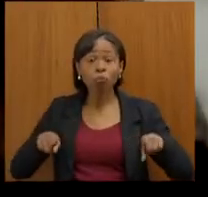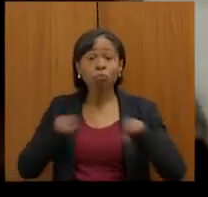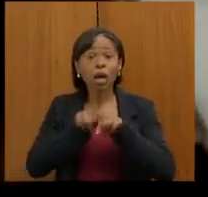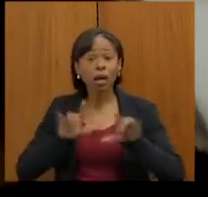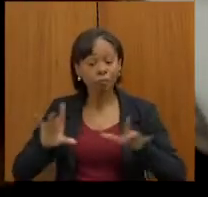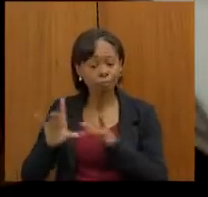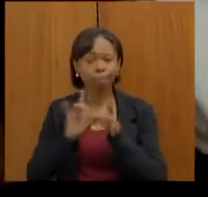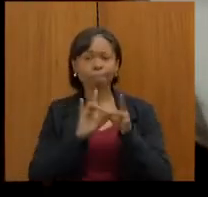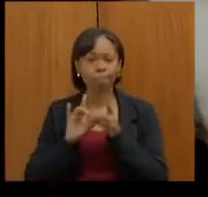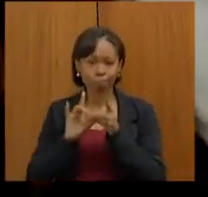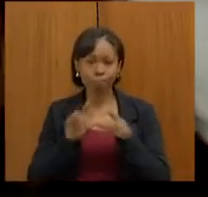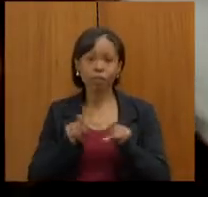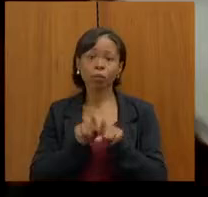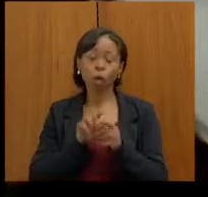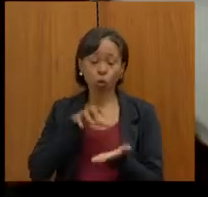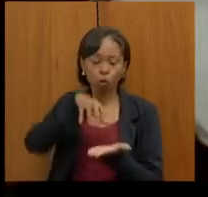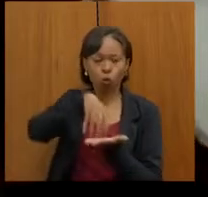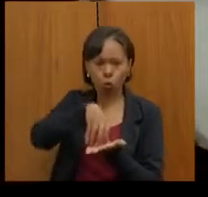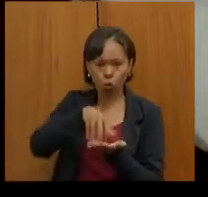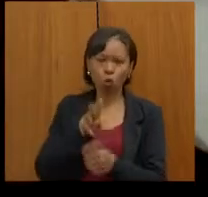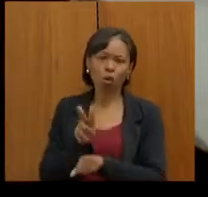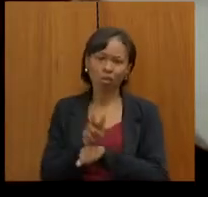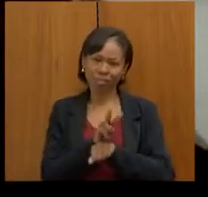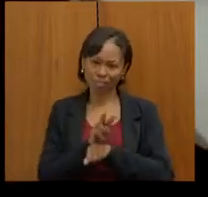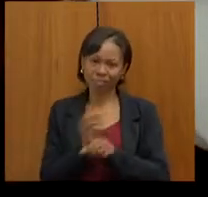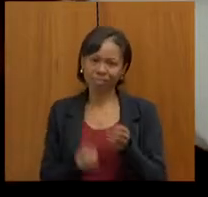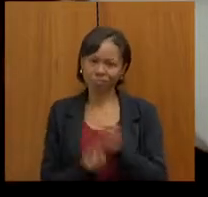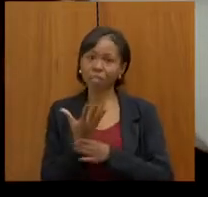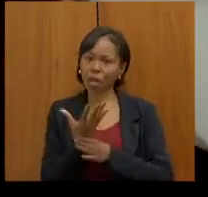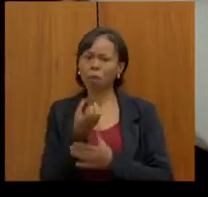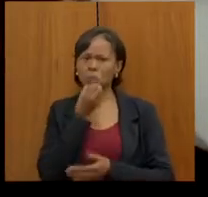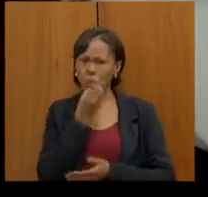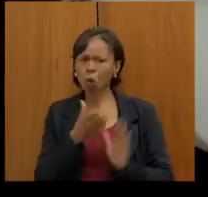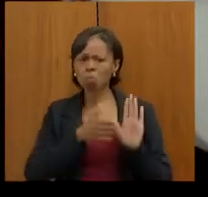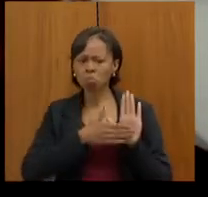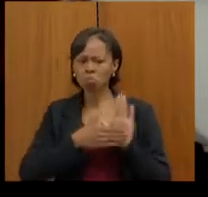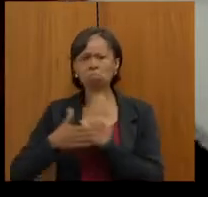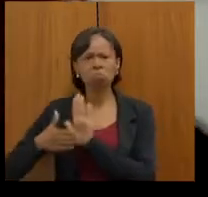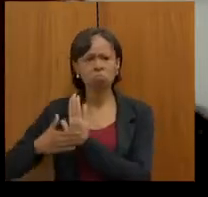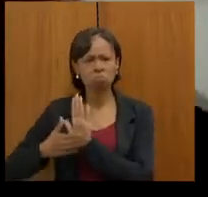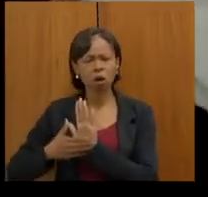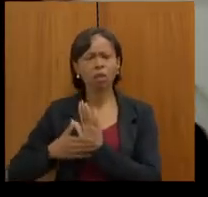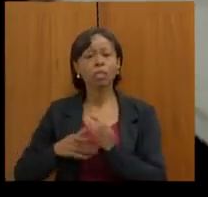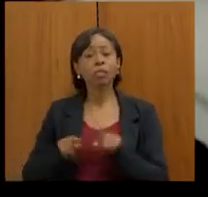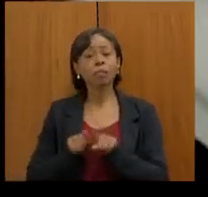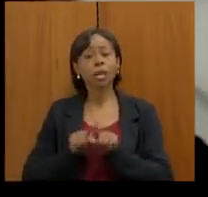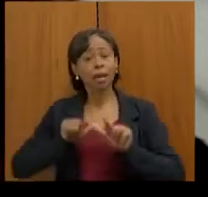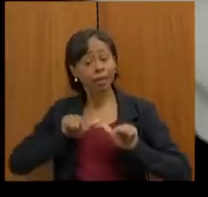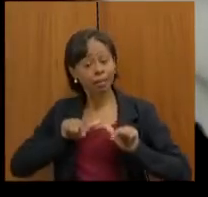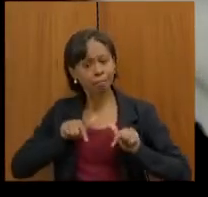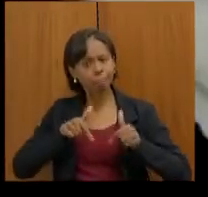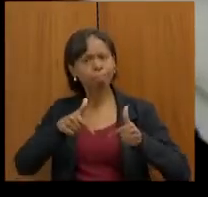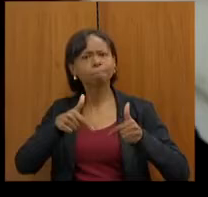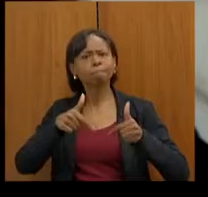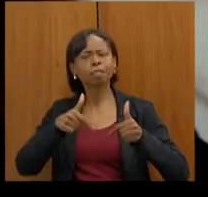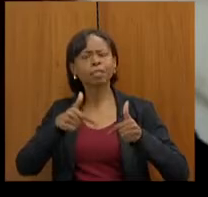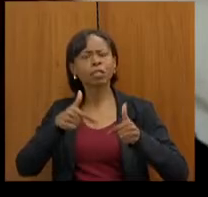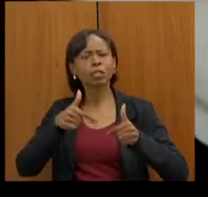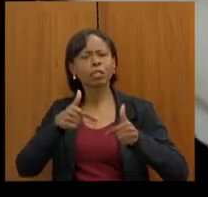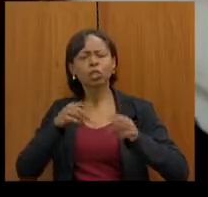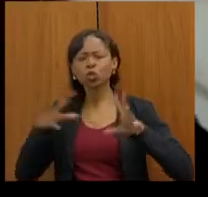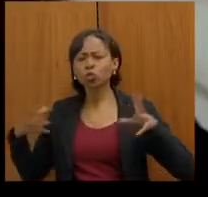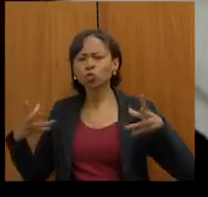EA ideia do Observatório é muito boa deputado na palavra esse só de ouvir muito